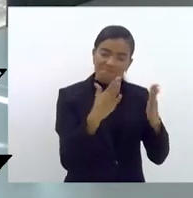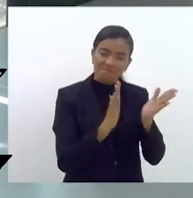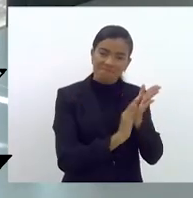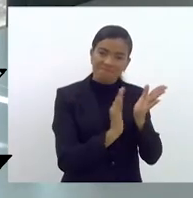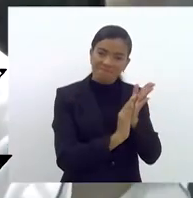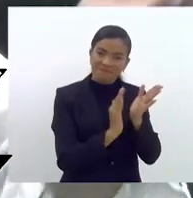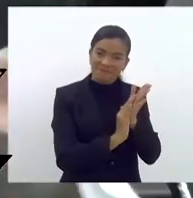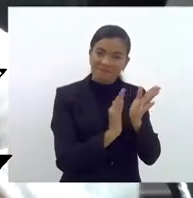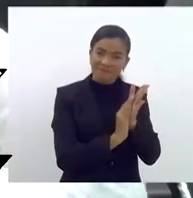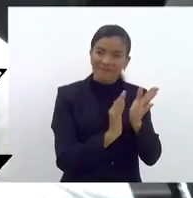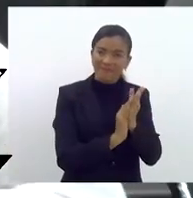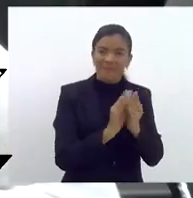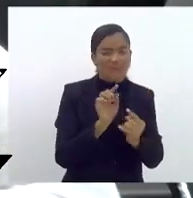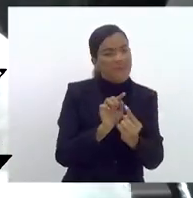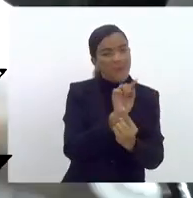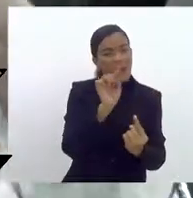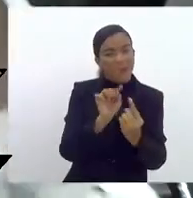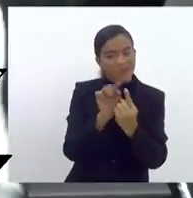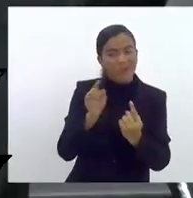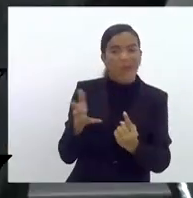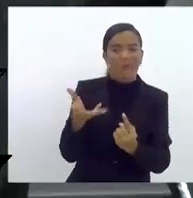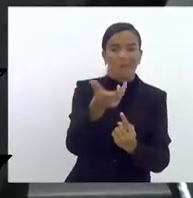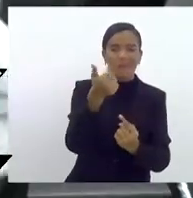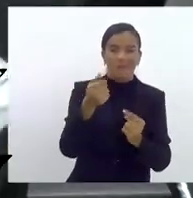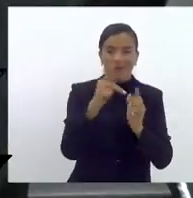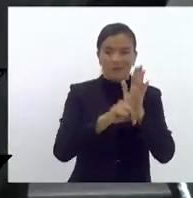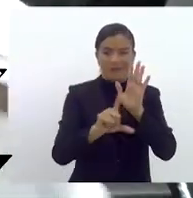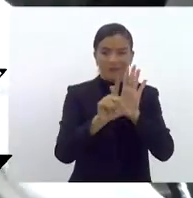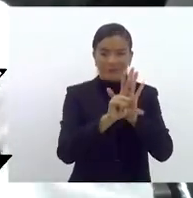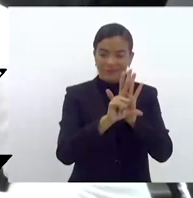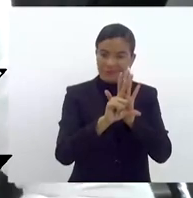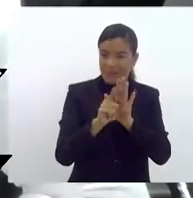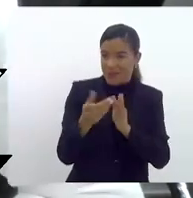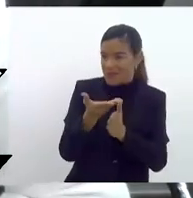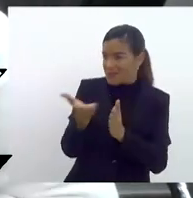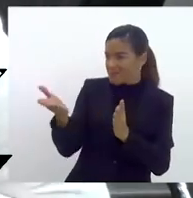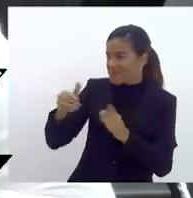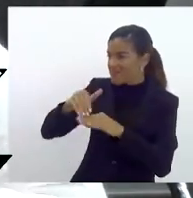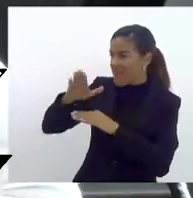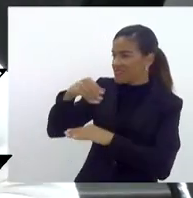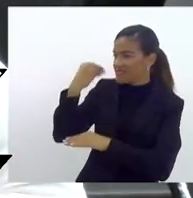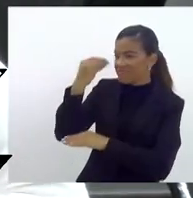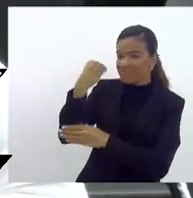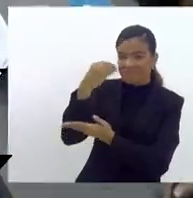usou não usou do expediente de procrastinar Parabéns